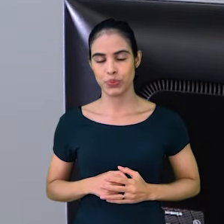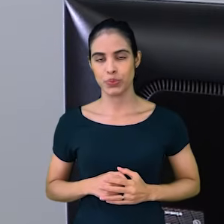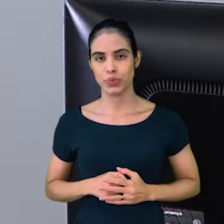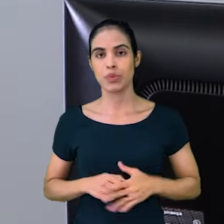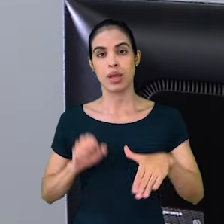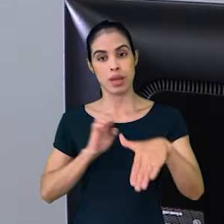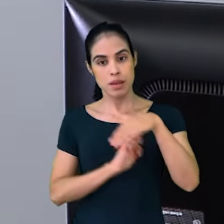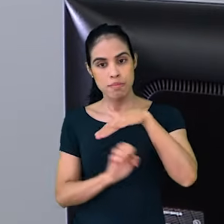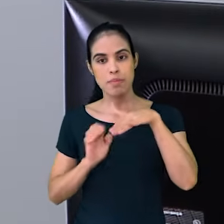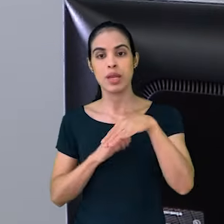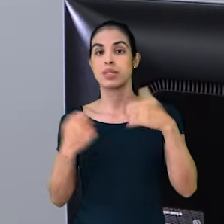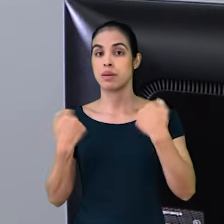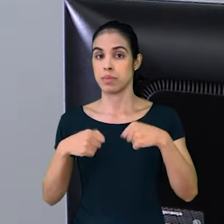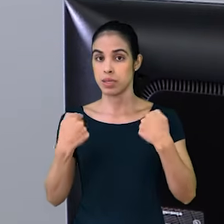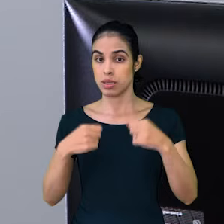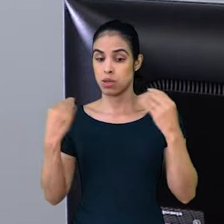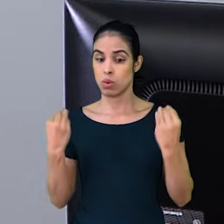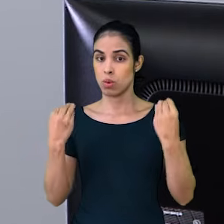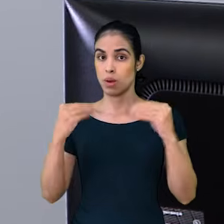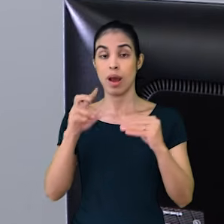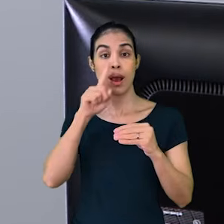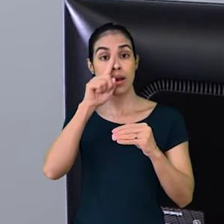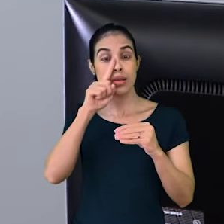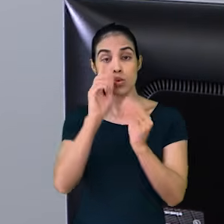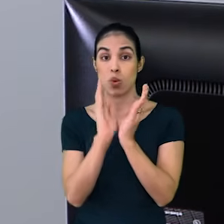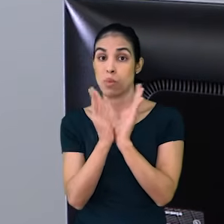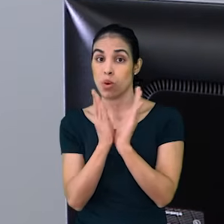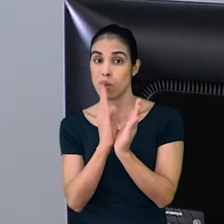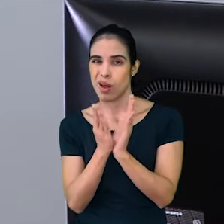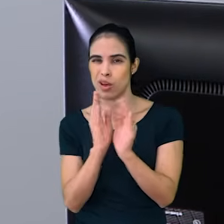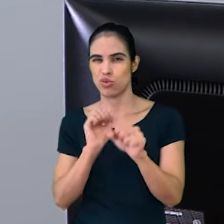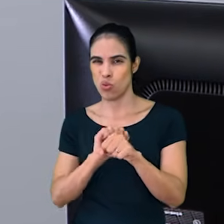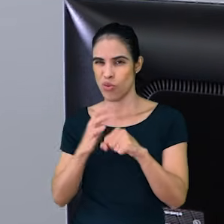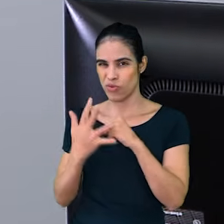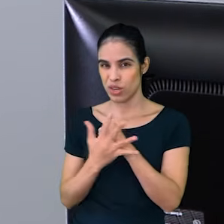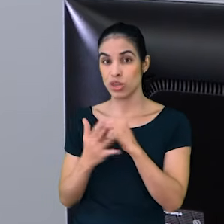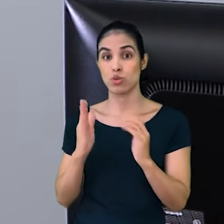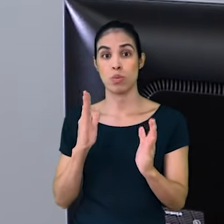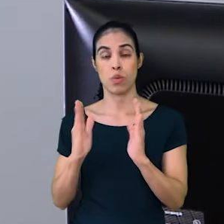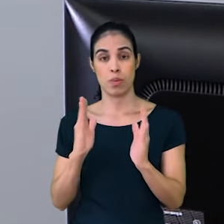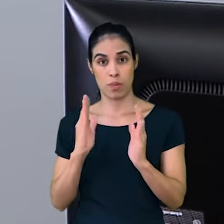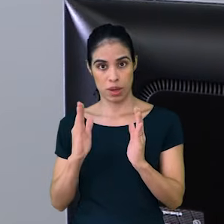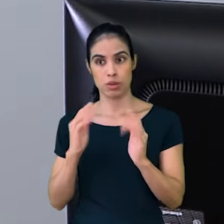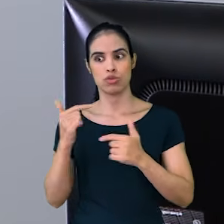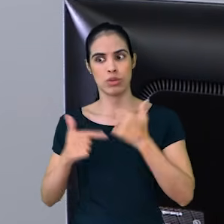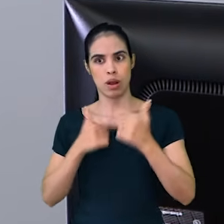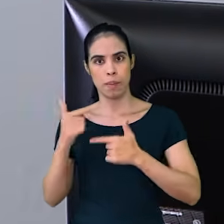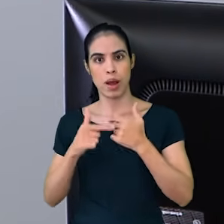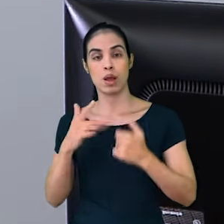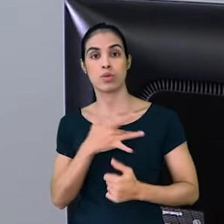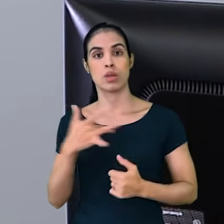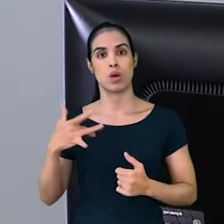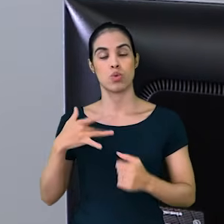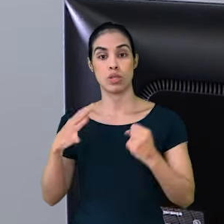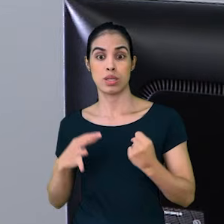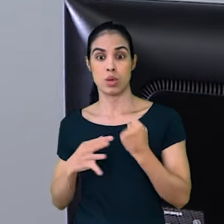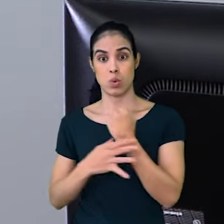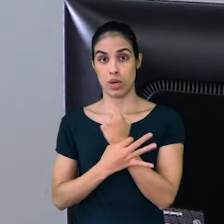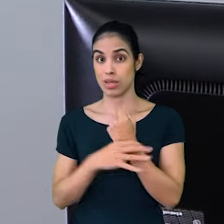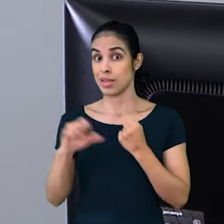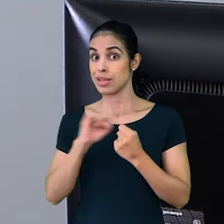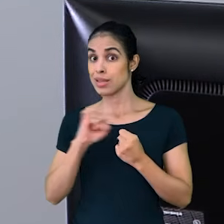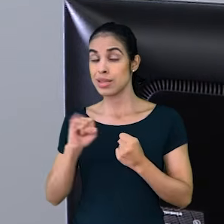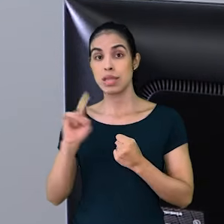ter então de incluir o risco biológico da Covid-19 em programas de saúde e segurança, sob pena de